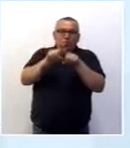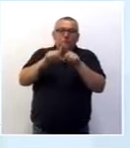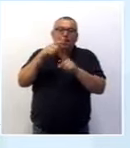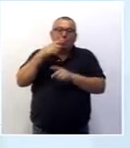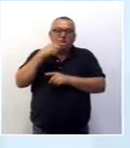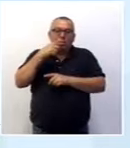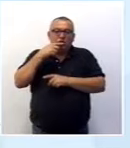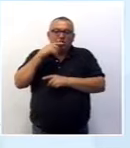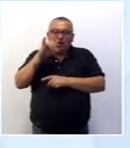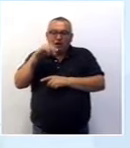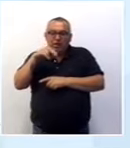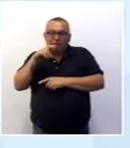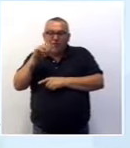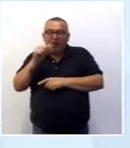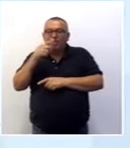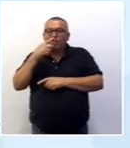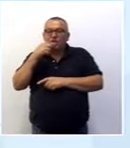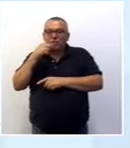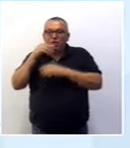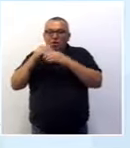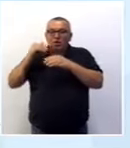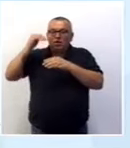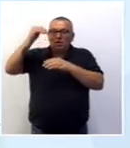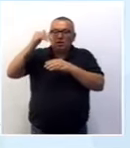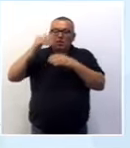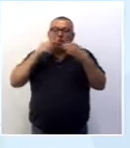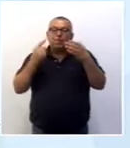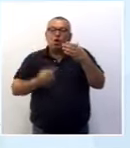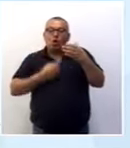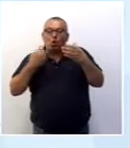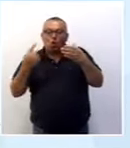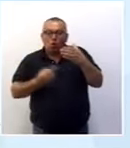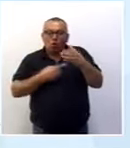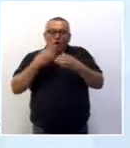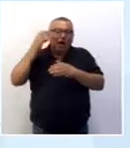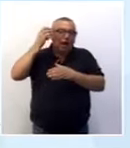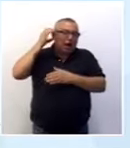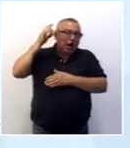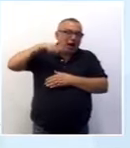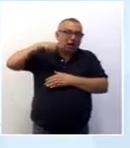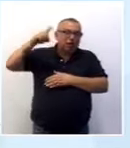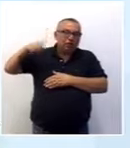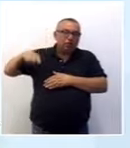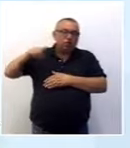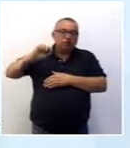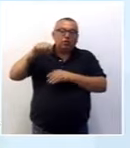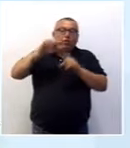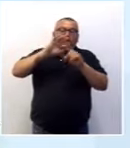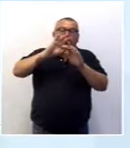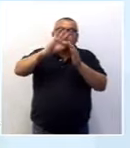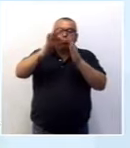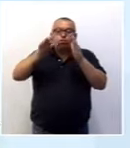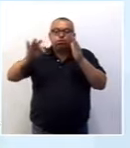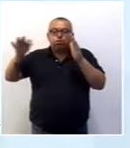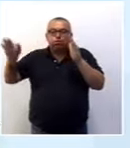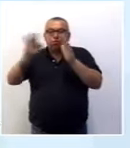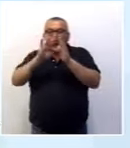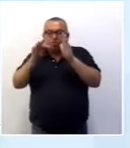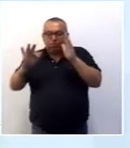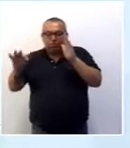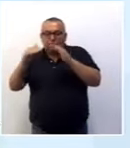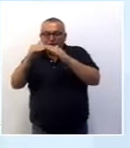lá, o infravermelho, né? Micro-ondas, ondas de rádio, né? E o ultravioleta, abaixo do violeta,